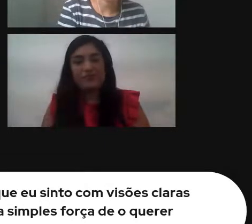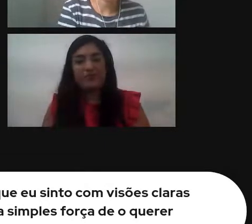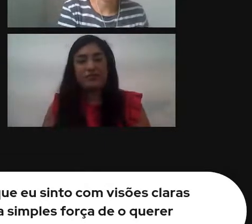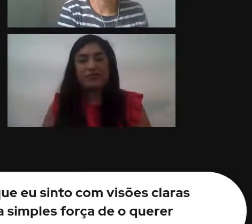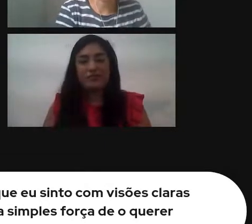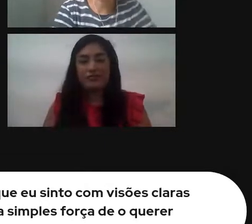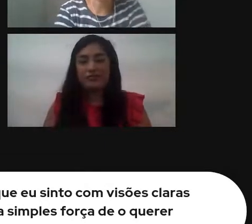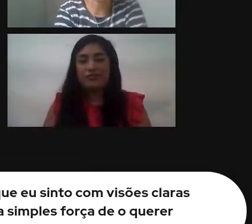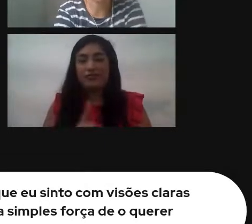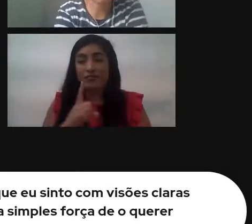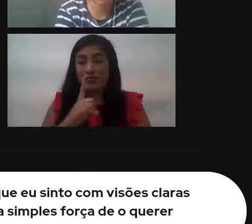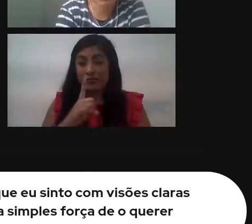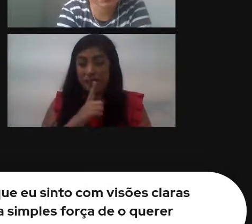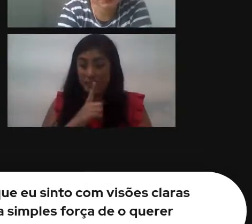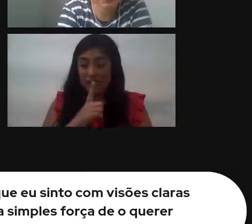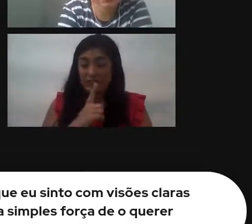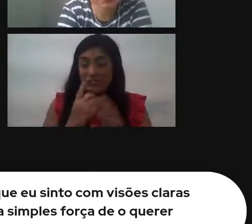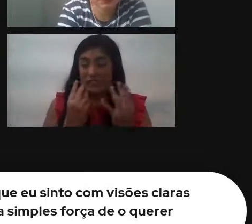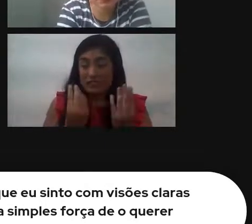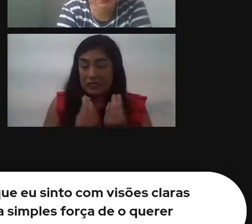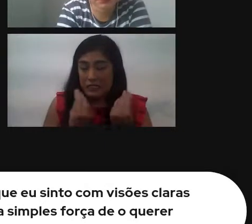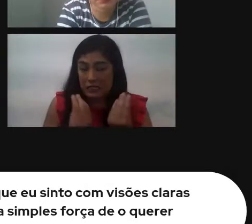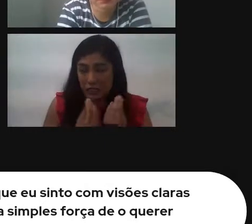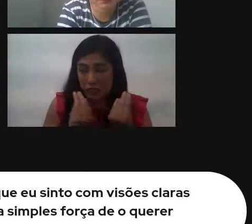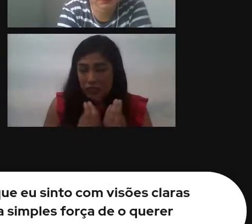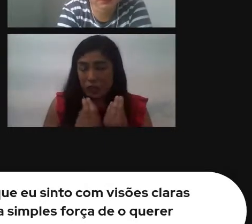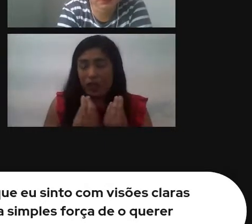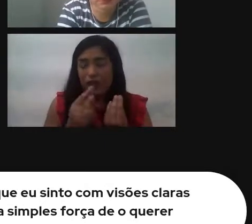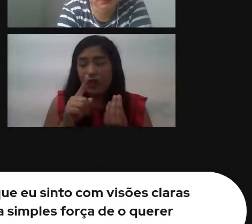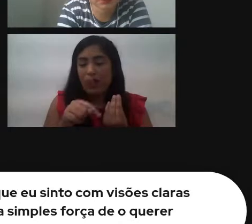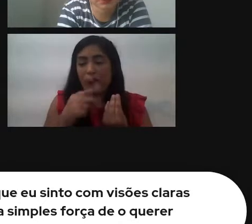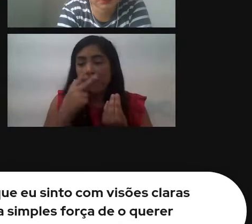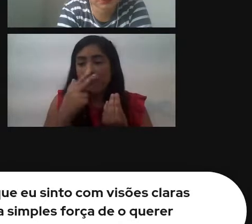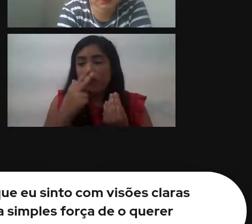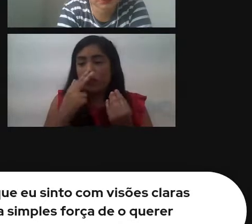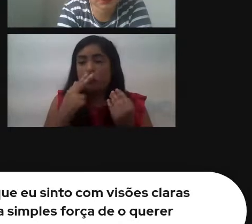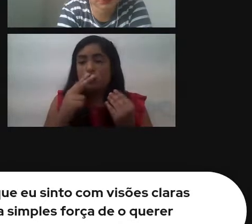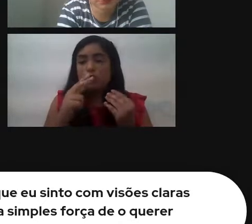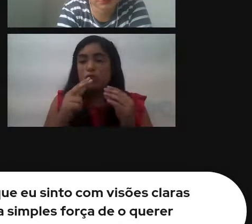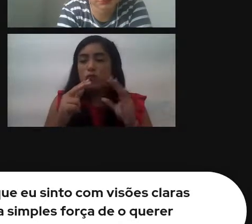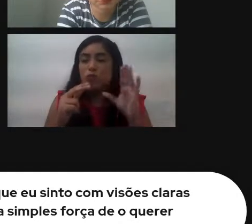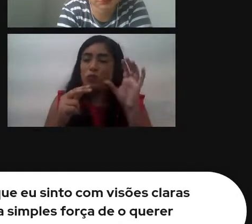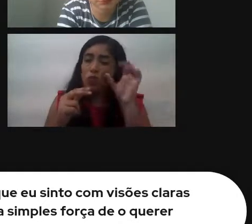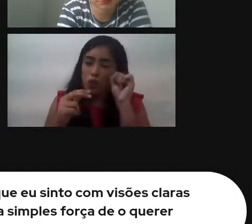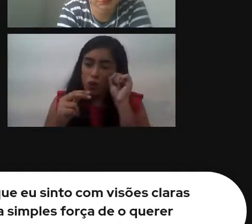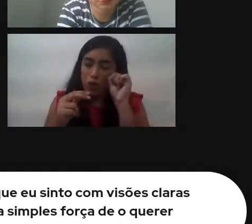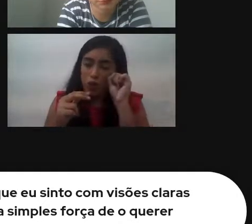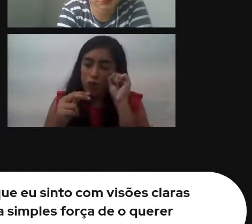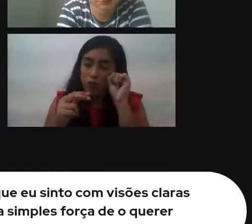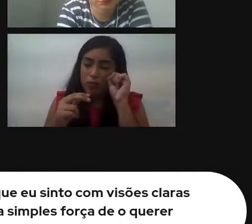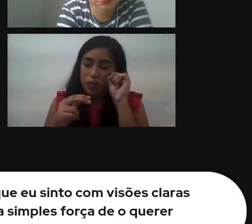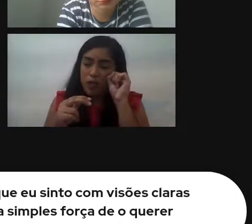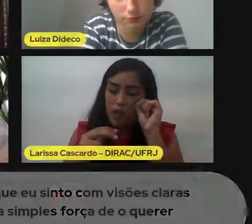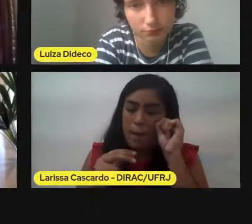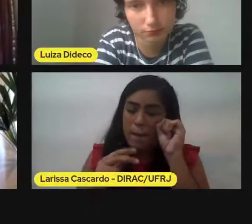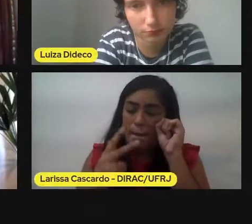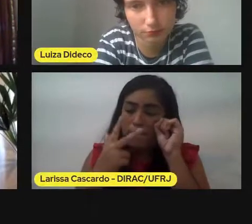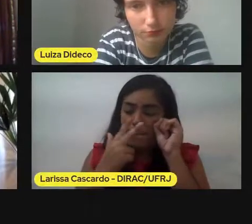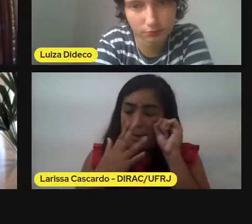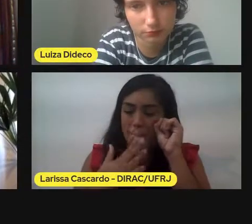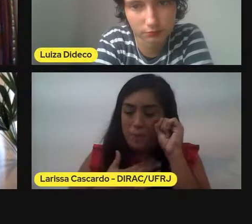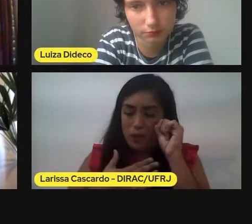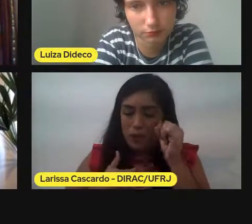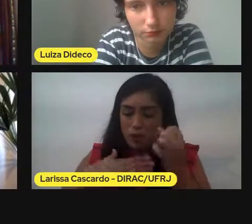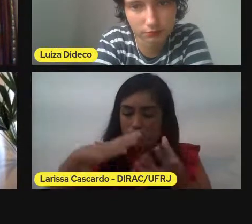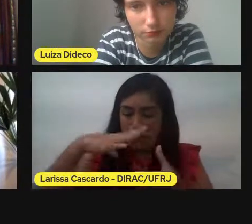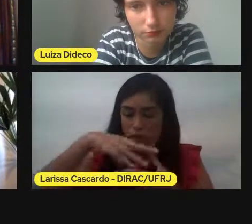há sensações que são sonos, que ocupam como uma névoa toda extensão do espírito, que não